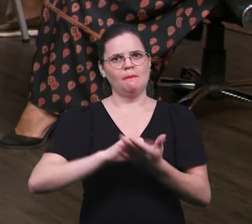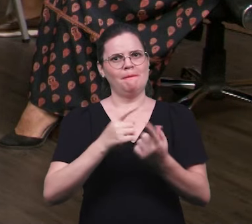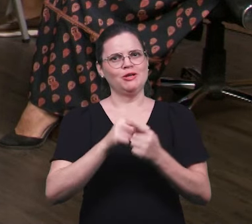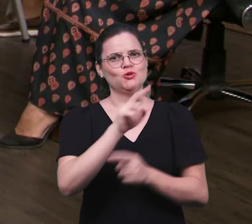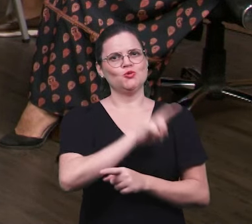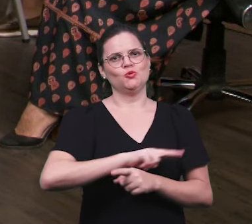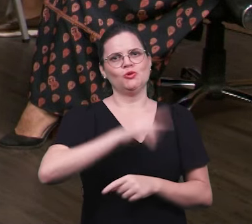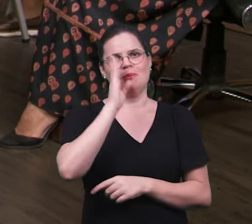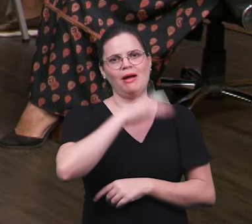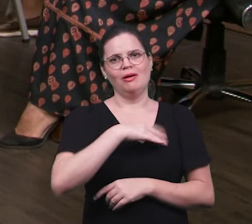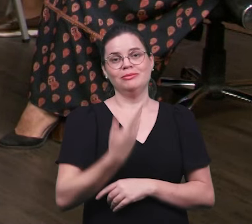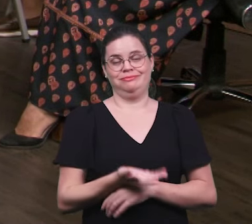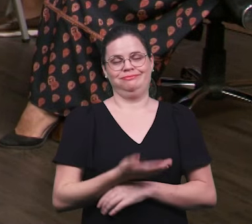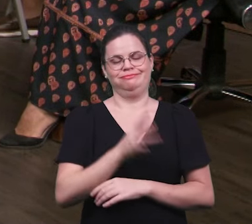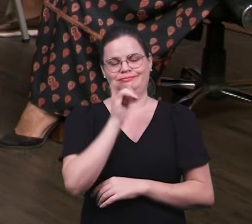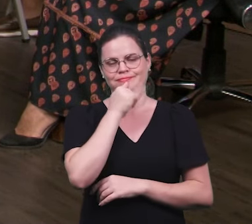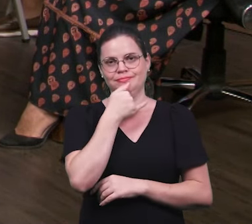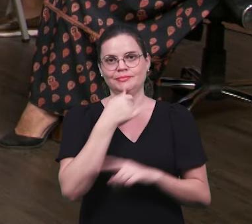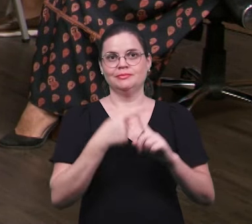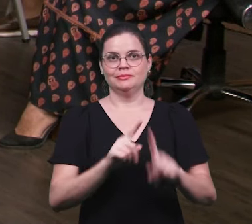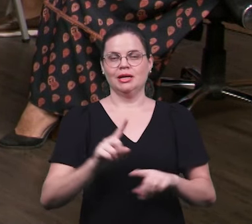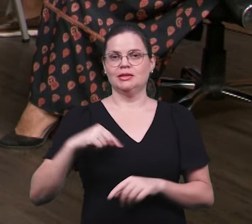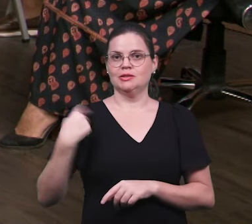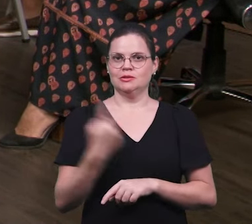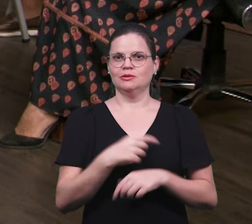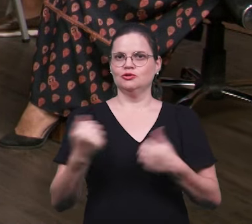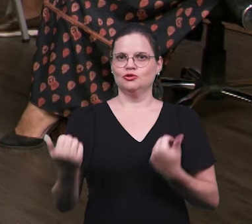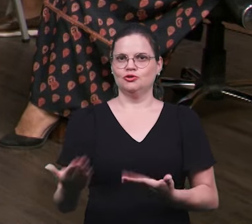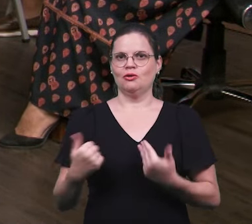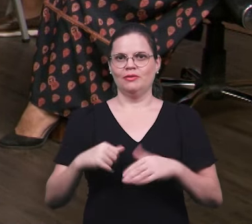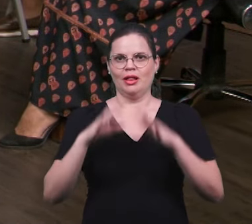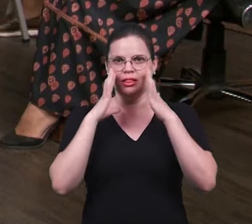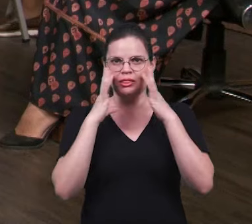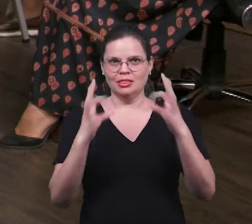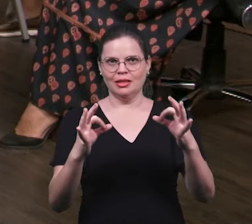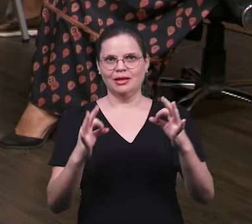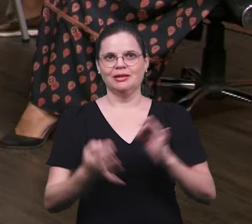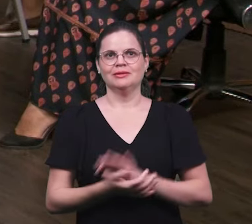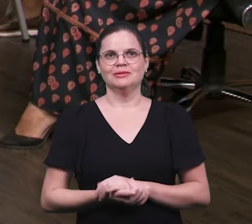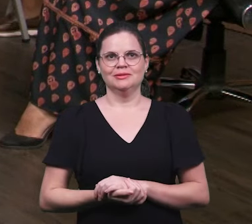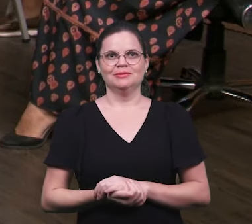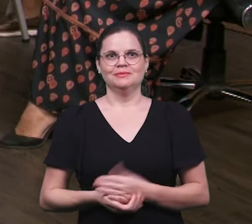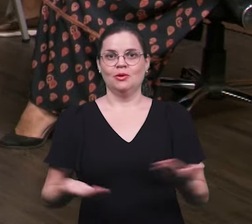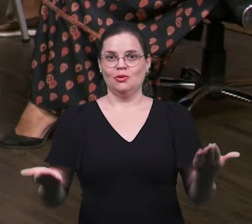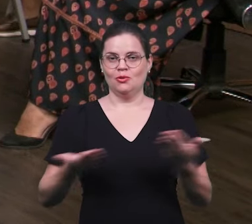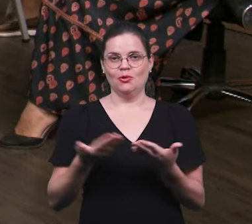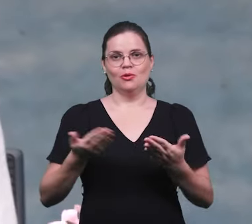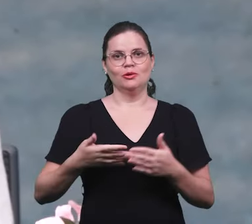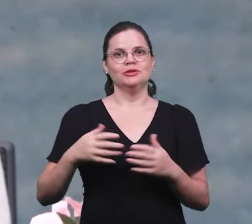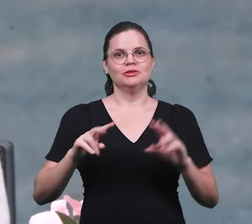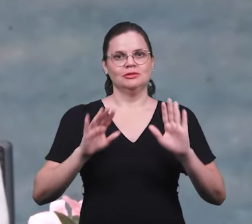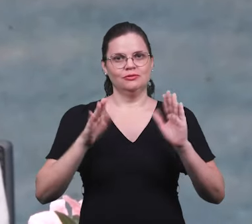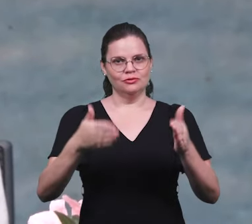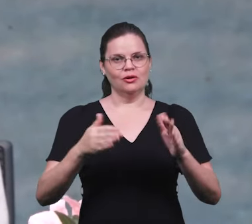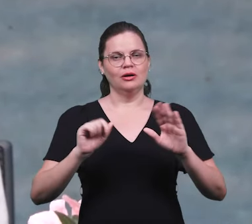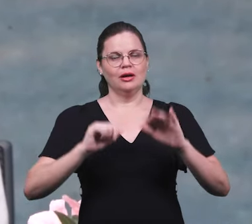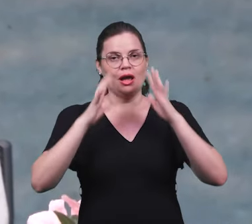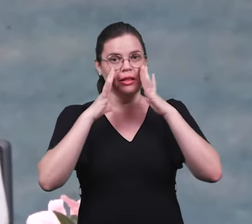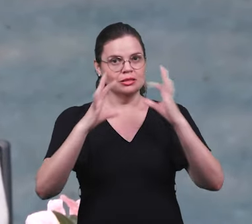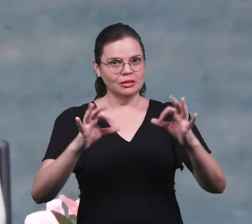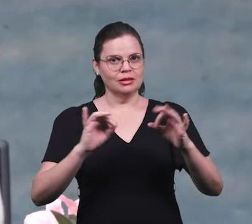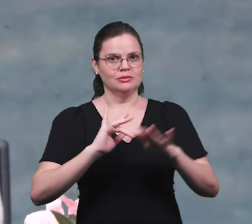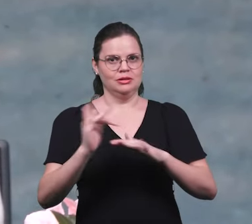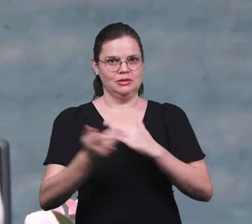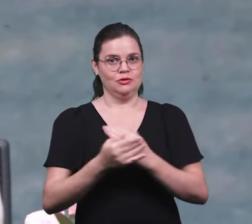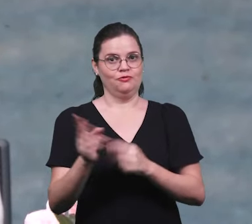mal. É uma pena, mas nós jovens vamos estar atentos. Essa é a mensagem, a vigilância com as redes sociais.